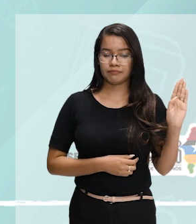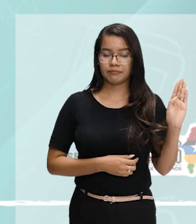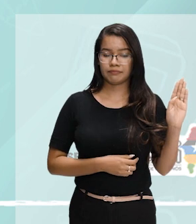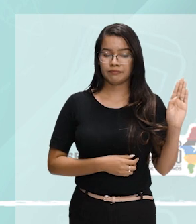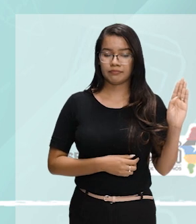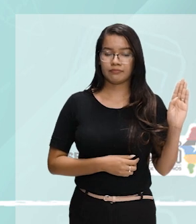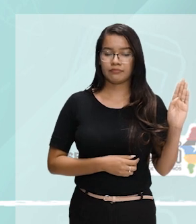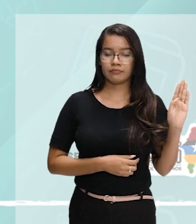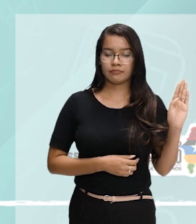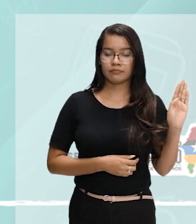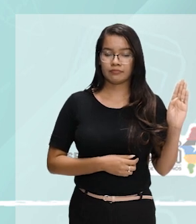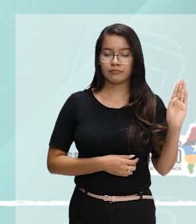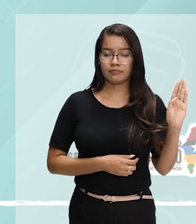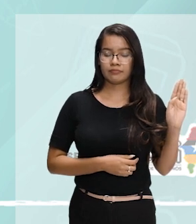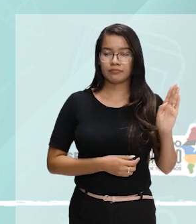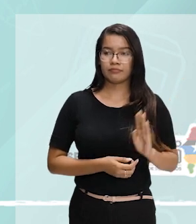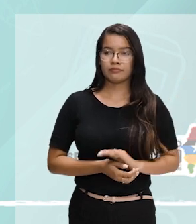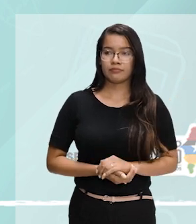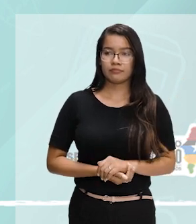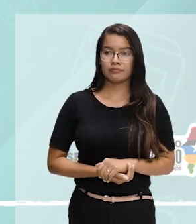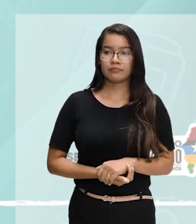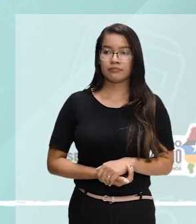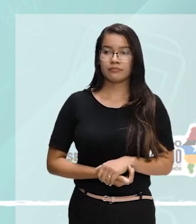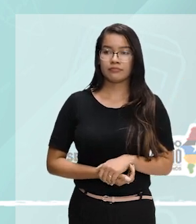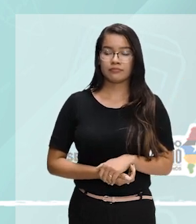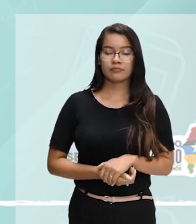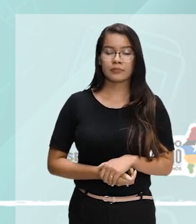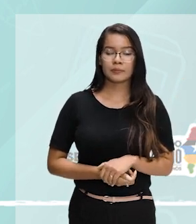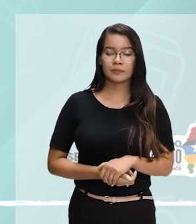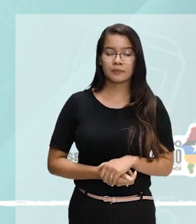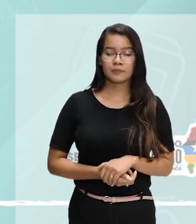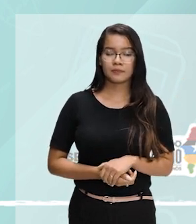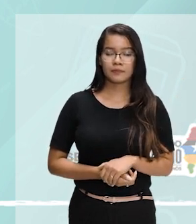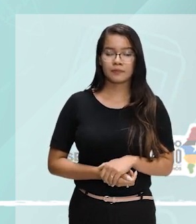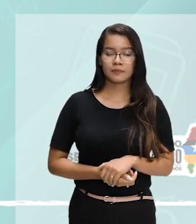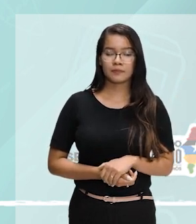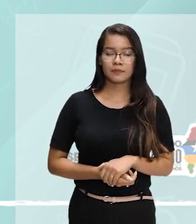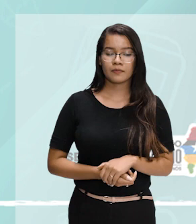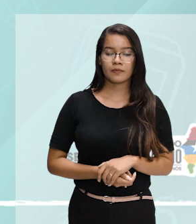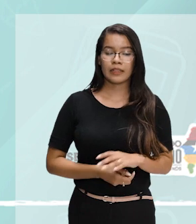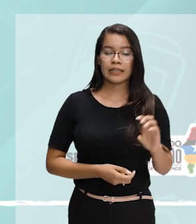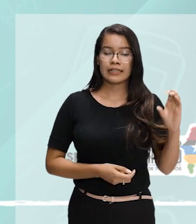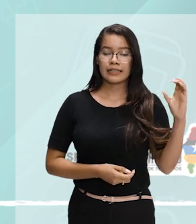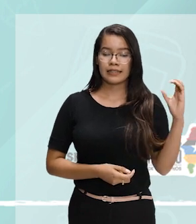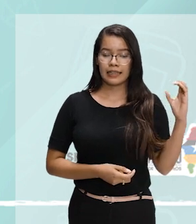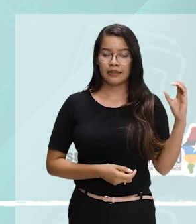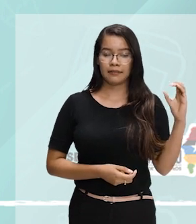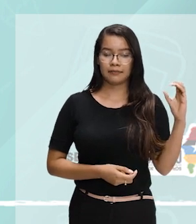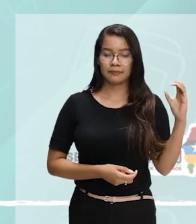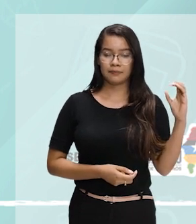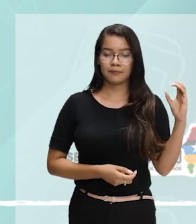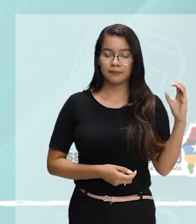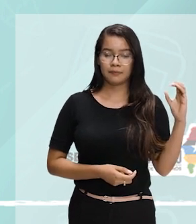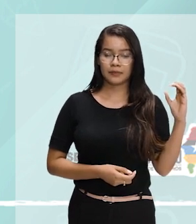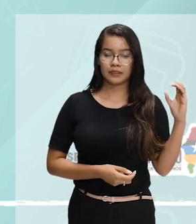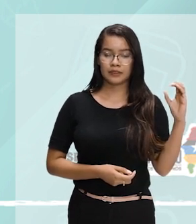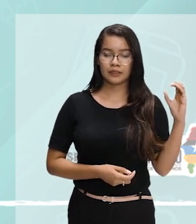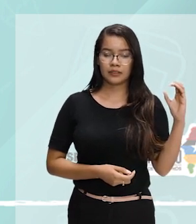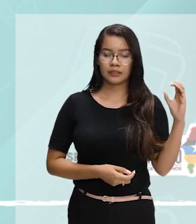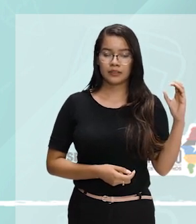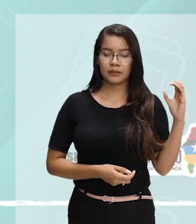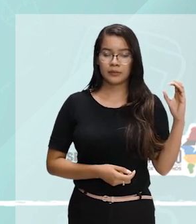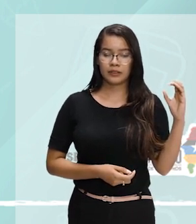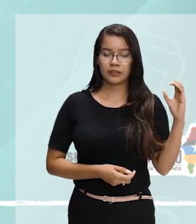quero significado na sequência para essas três palavras que estão em negrito, tá bom? Me queixo, esperei e fado.